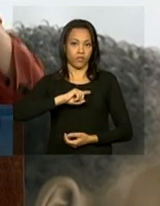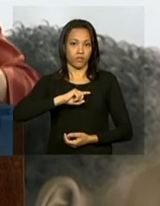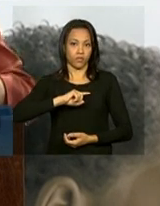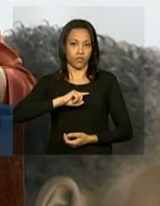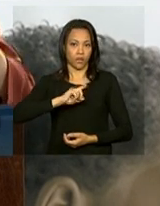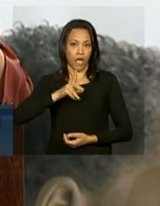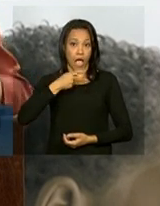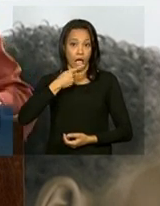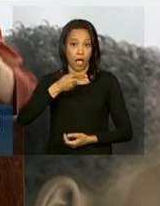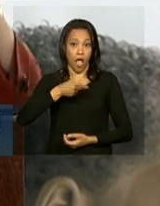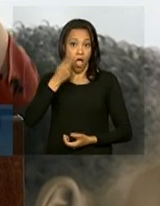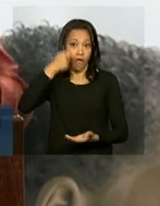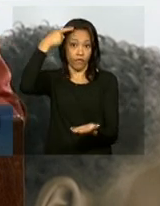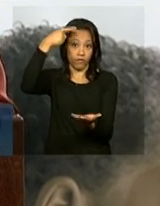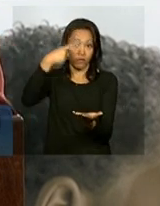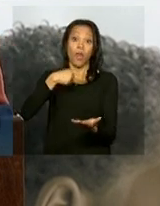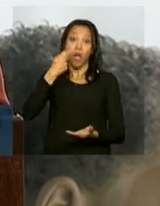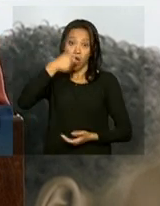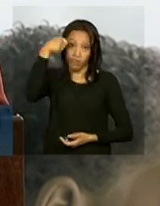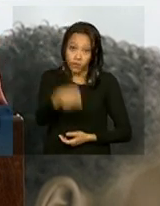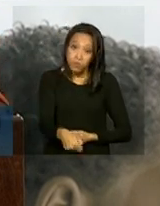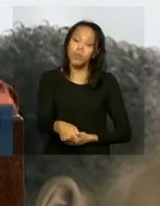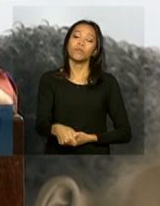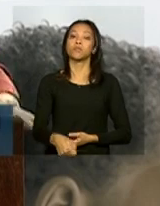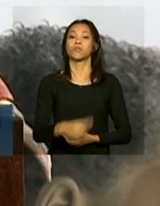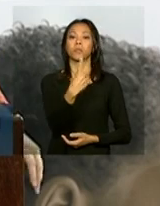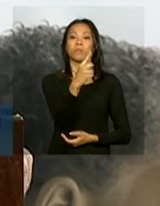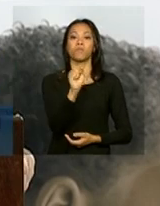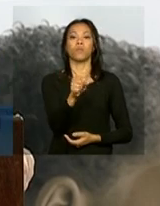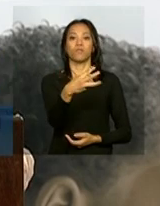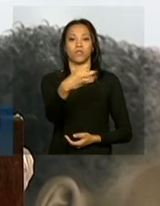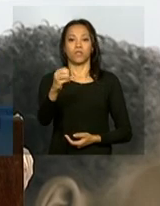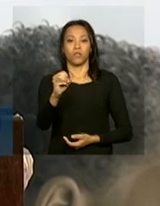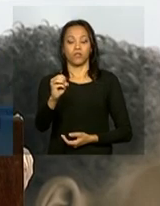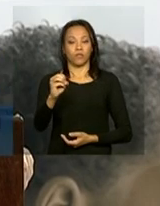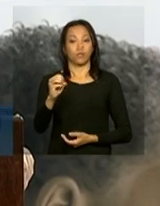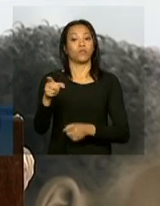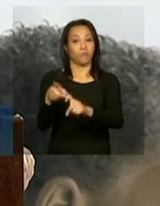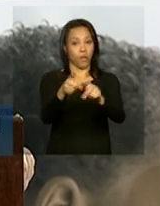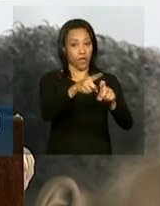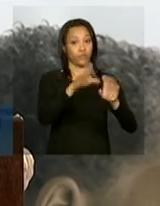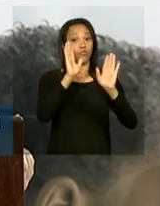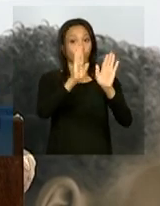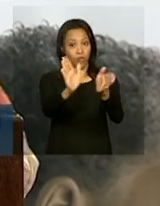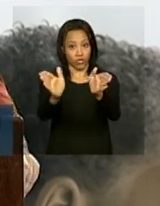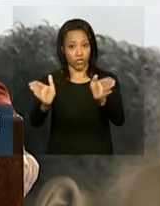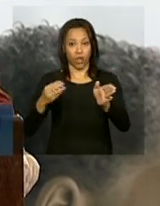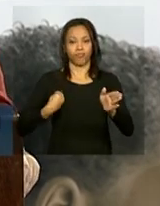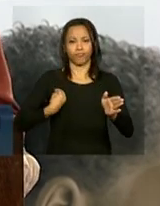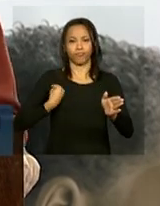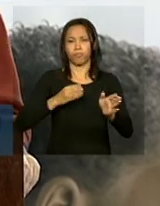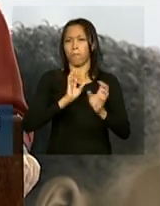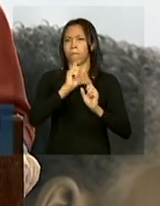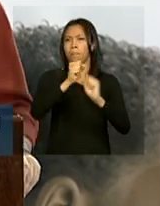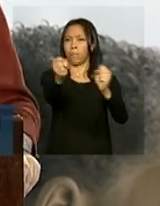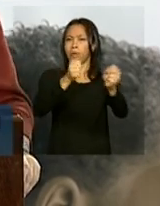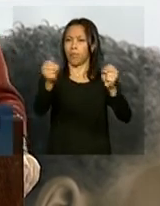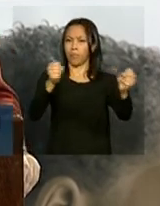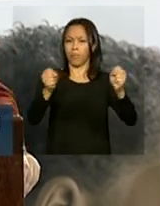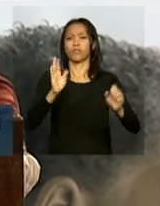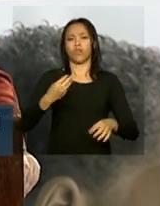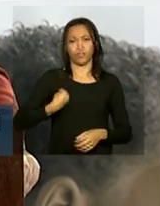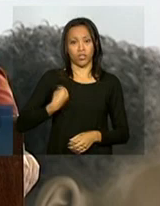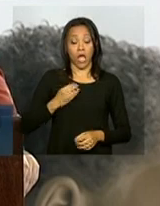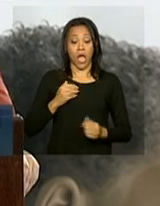nós afirmamos que cerca de 1.300 médicos já estão nos postos de saúde. No fim desse mês é